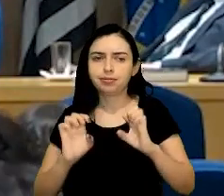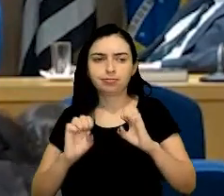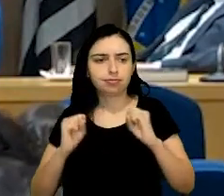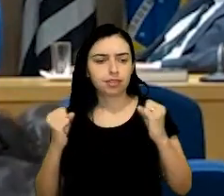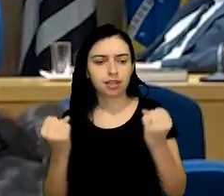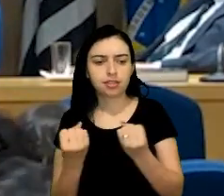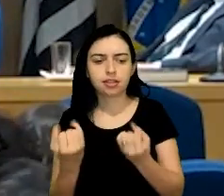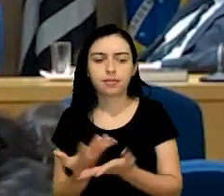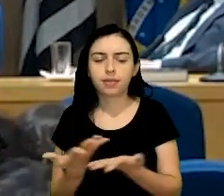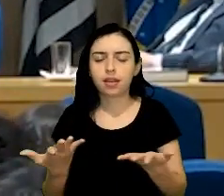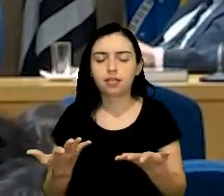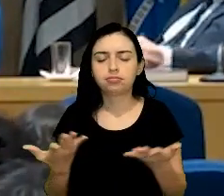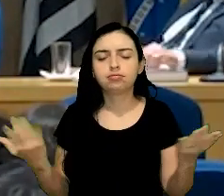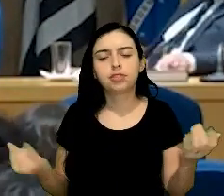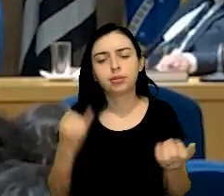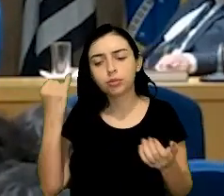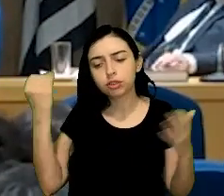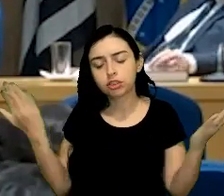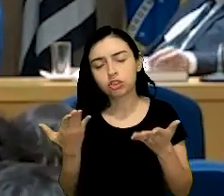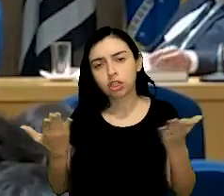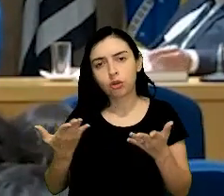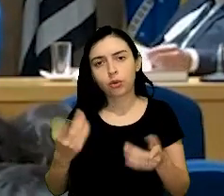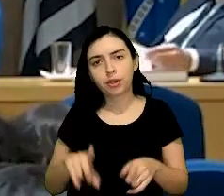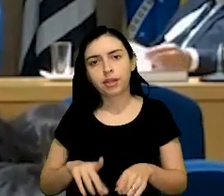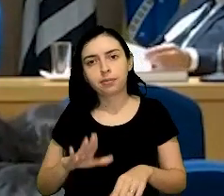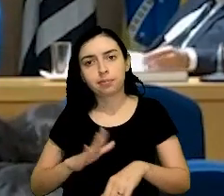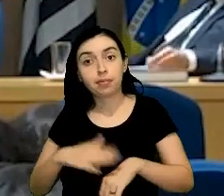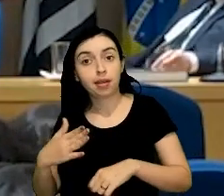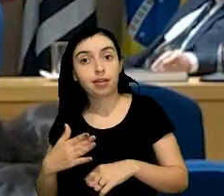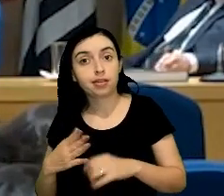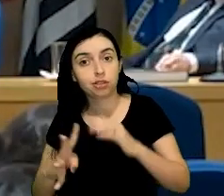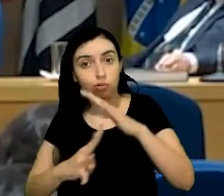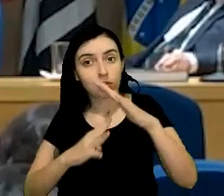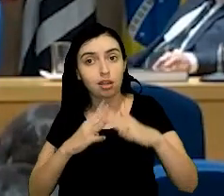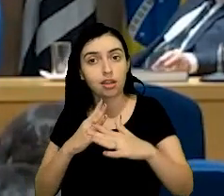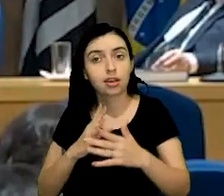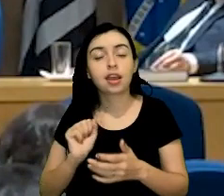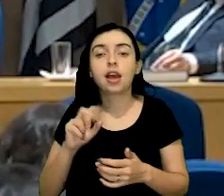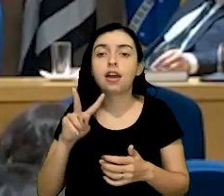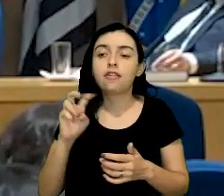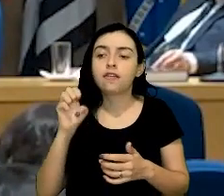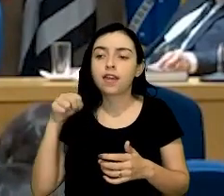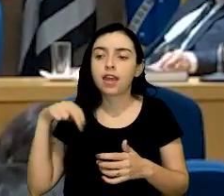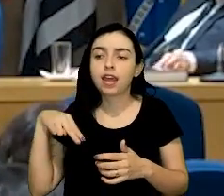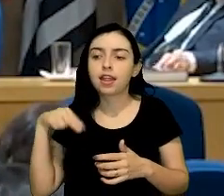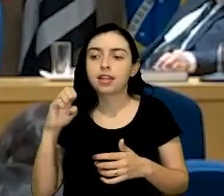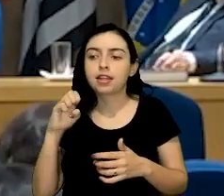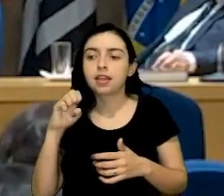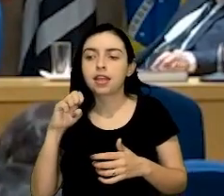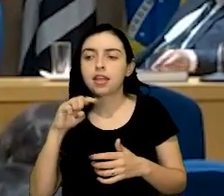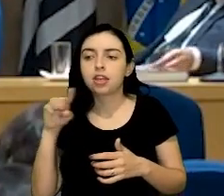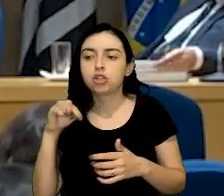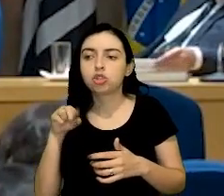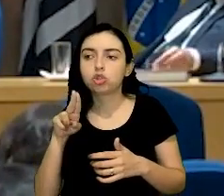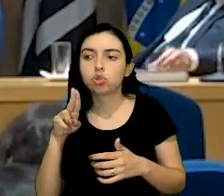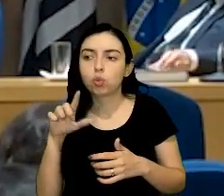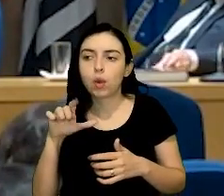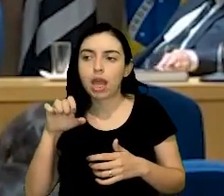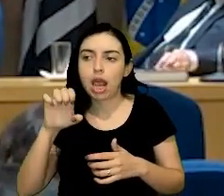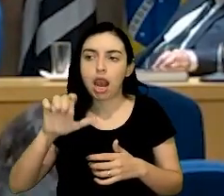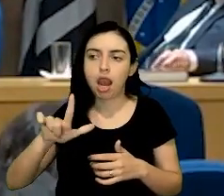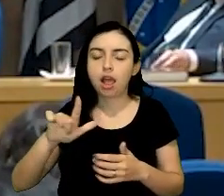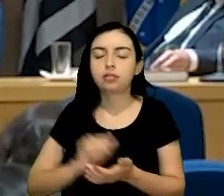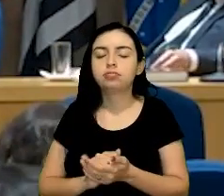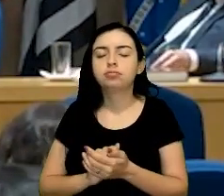momento, ainda mais com a questão da migração venezuelana, né? E o Estatuto do Refugiado são dois